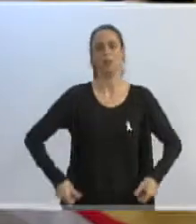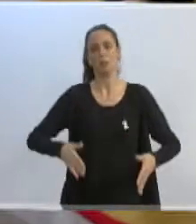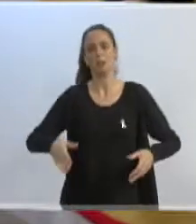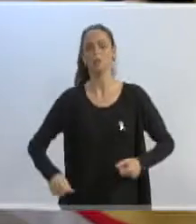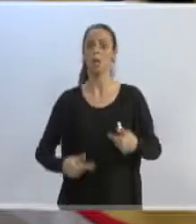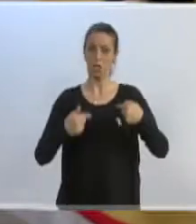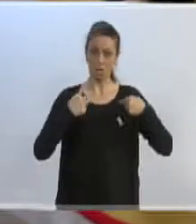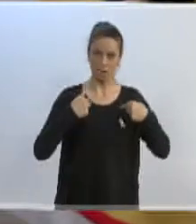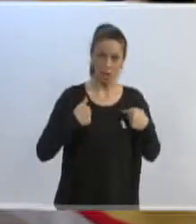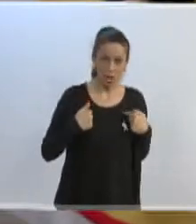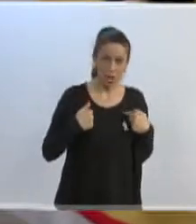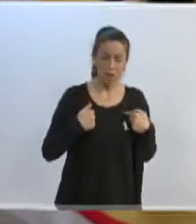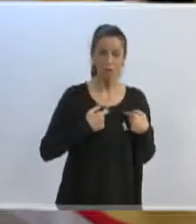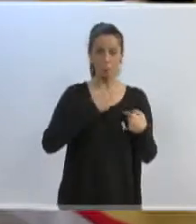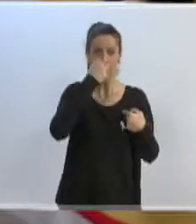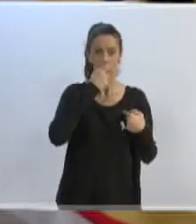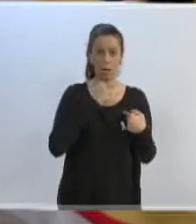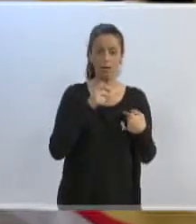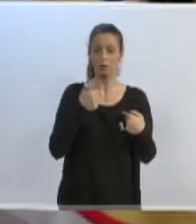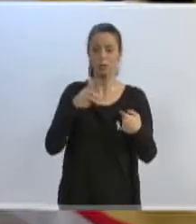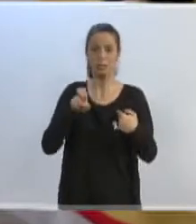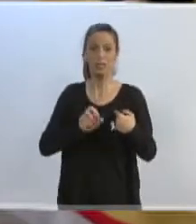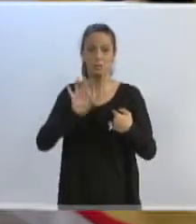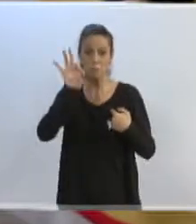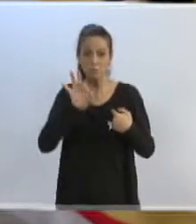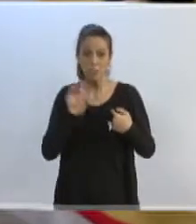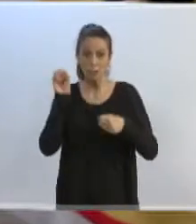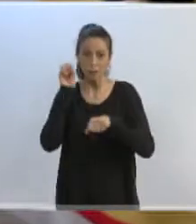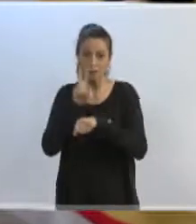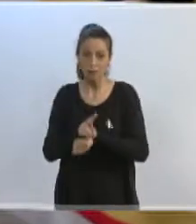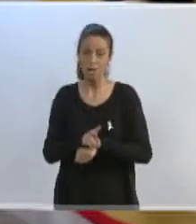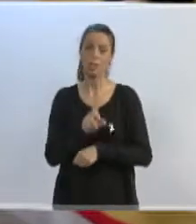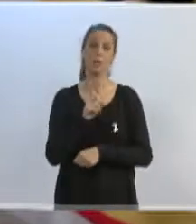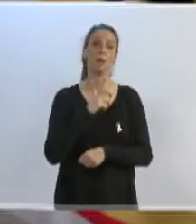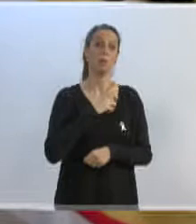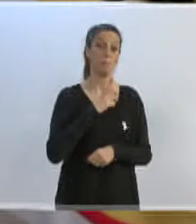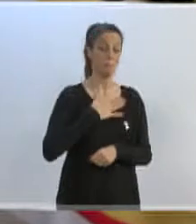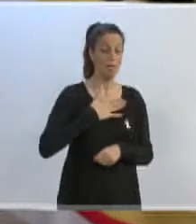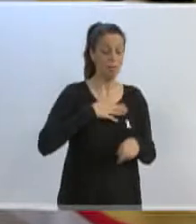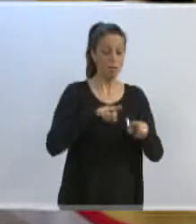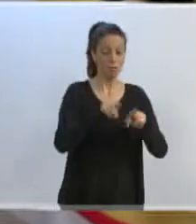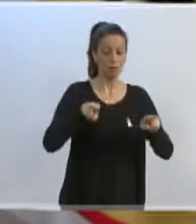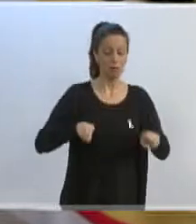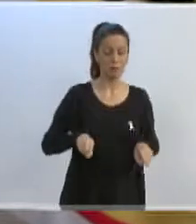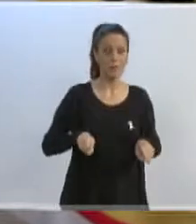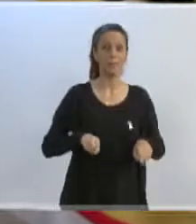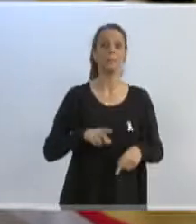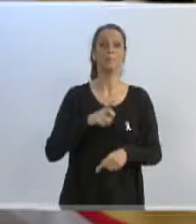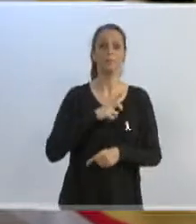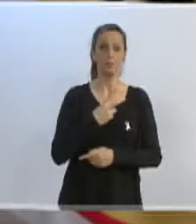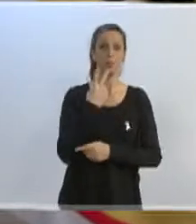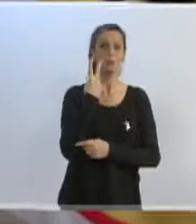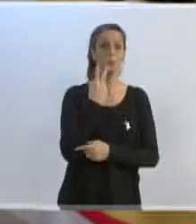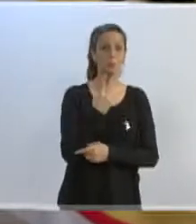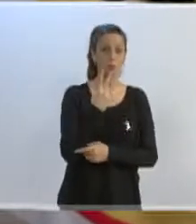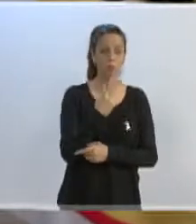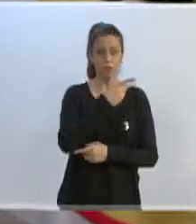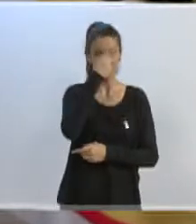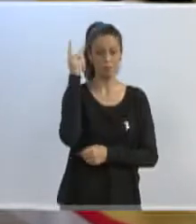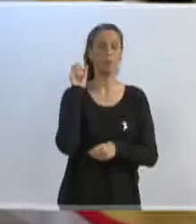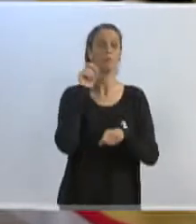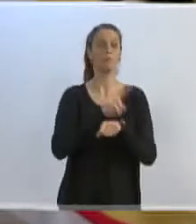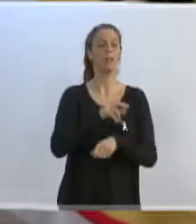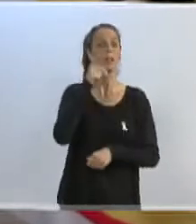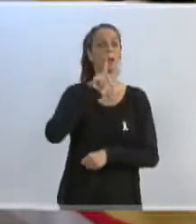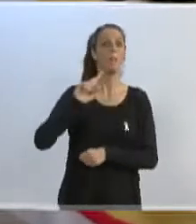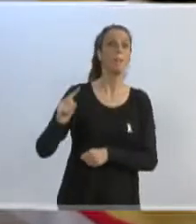não tem 15%. O vereador Becker sozinho tem 2 pessoas com deficiência, dando a oportunidade de seu primeiro